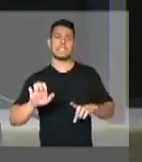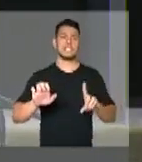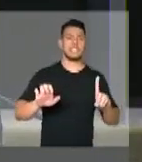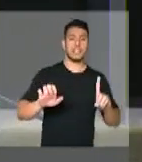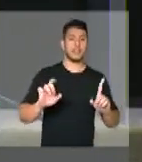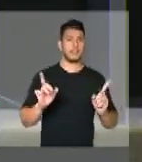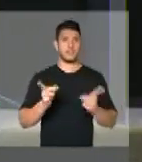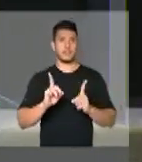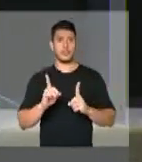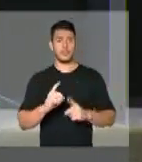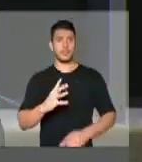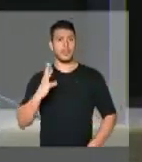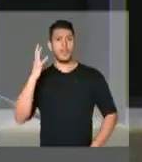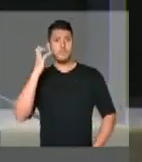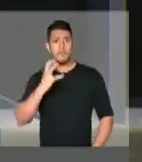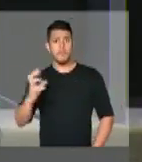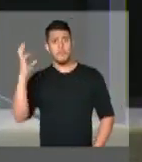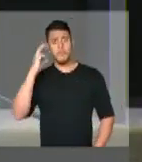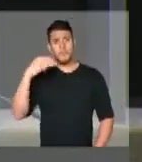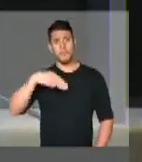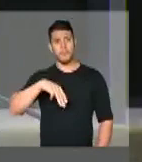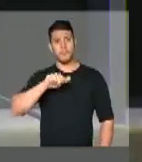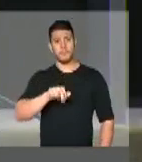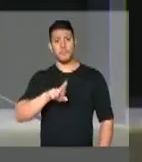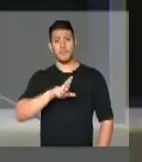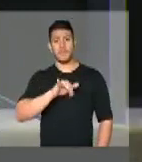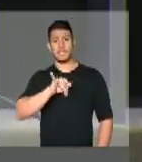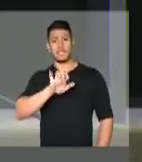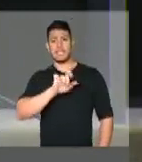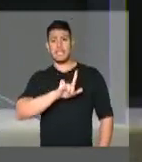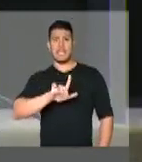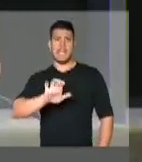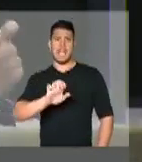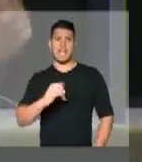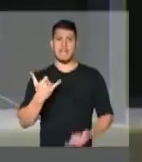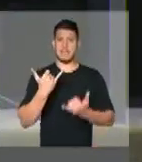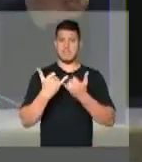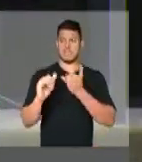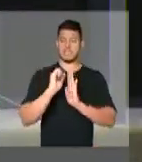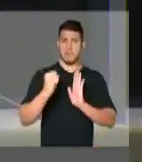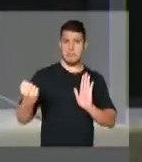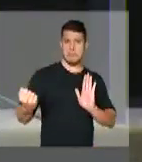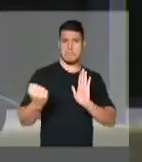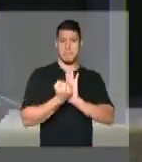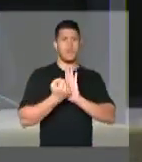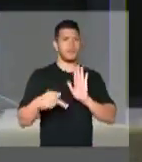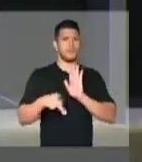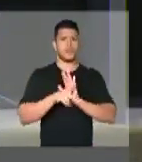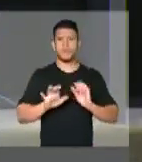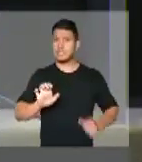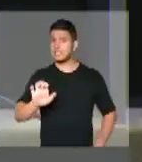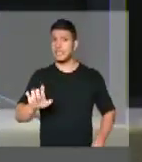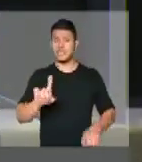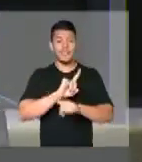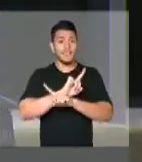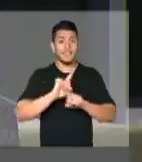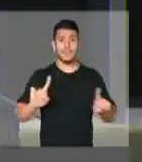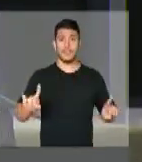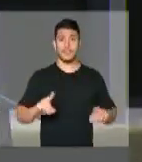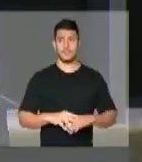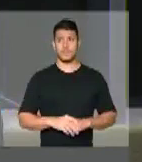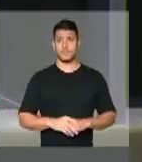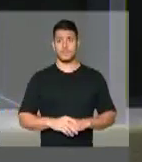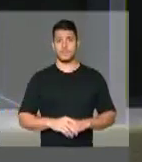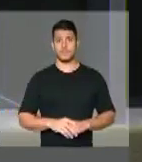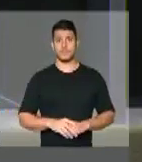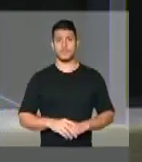esquerda, a Marielle virar um símbolo da esquerda e alguma coisa para ser atacada pela direita. Não!